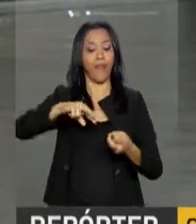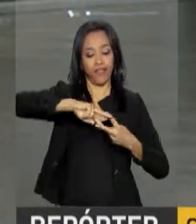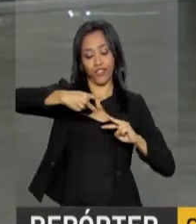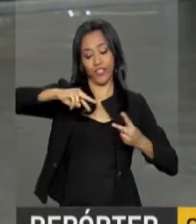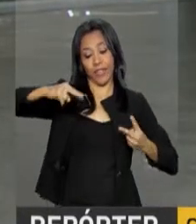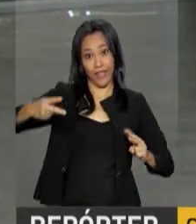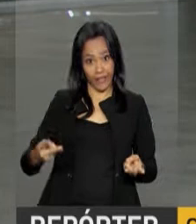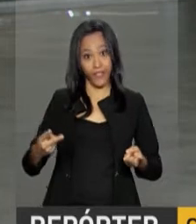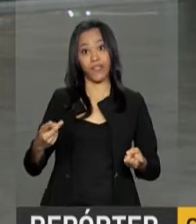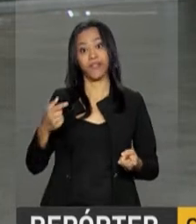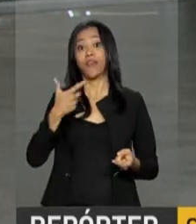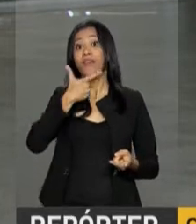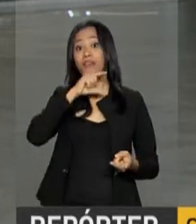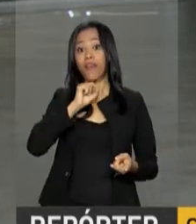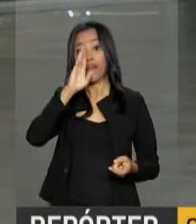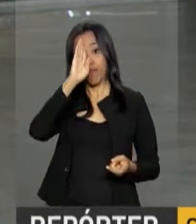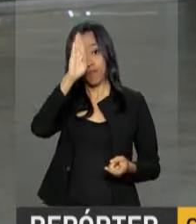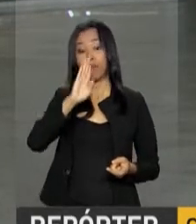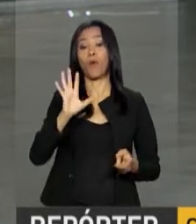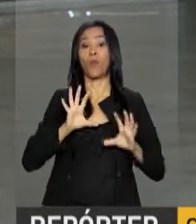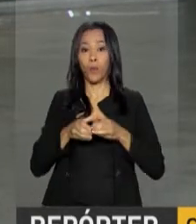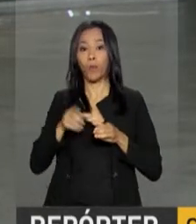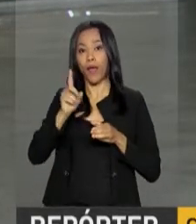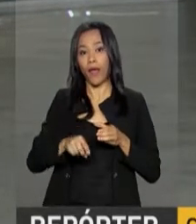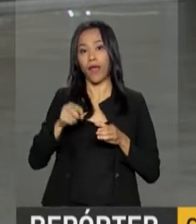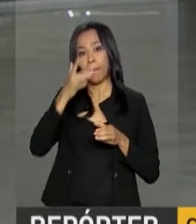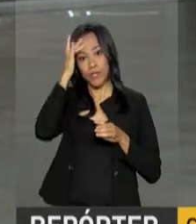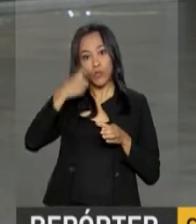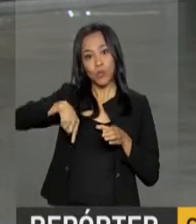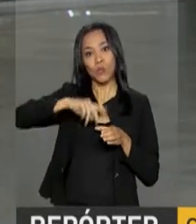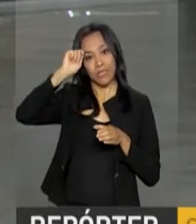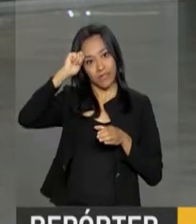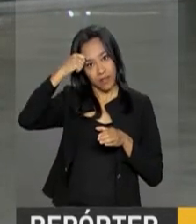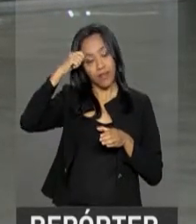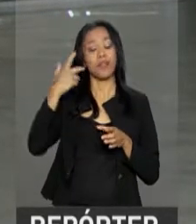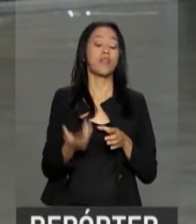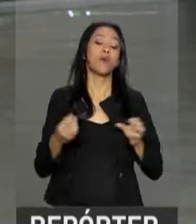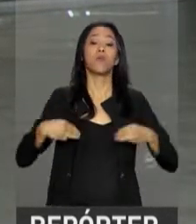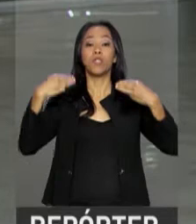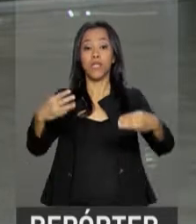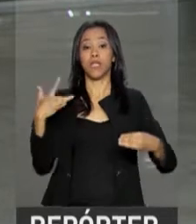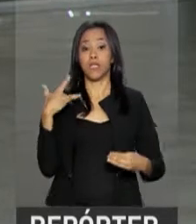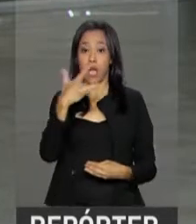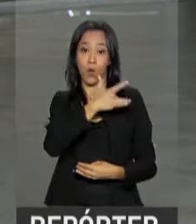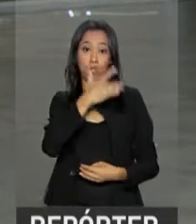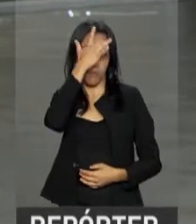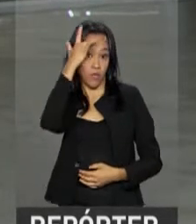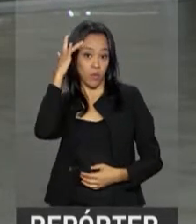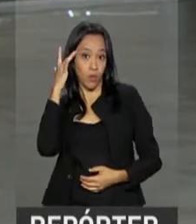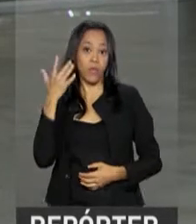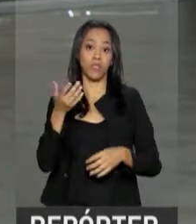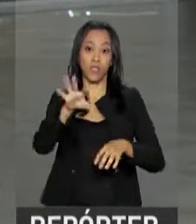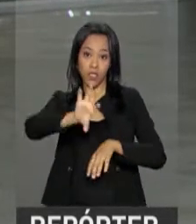principalmente a população negra de acordo com o anúncio do ministério da saúde a partir de agora pessoas pacientes com a